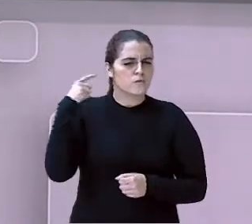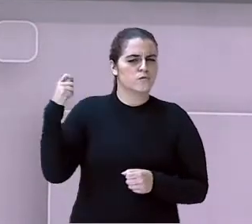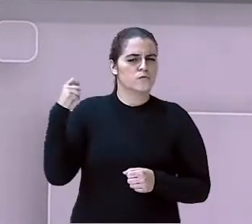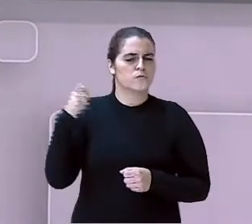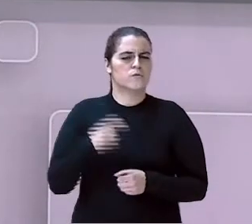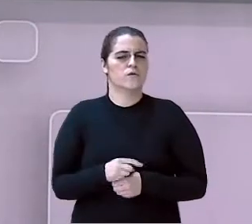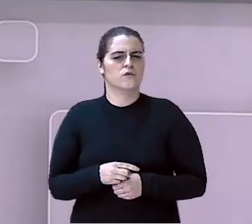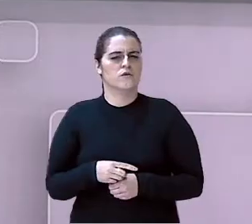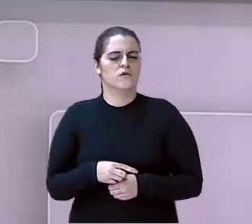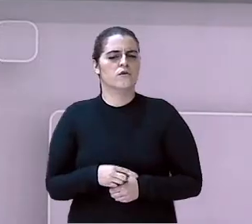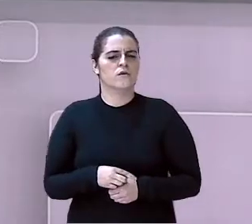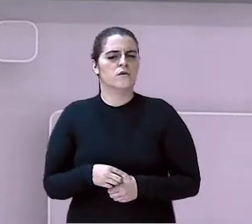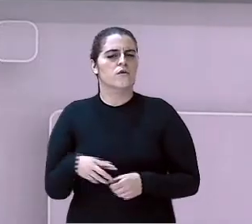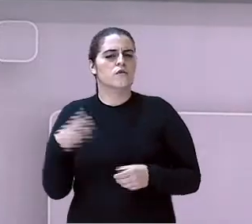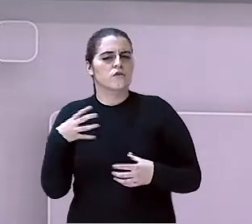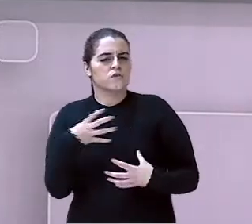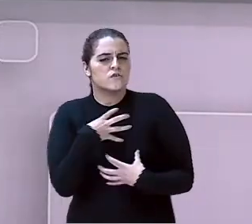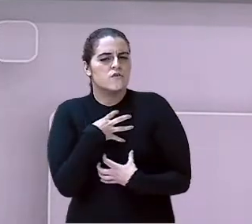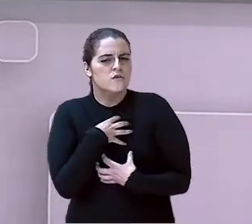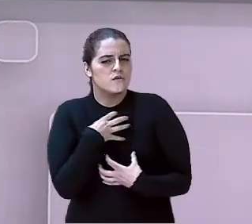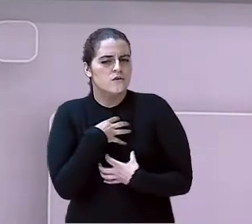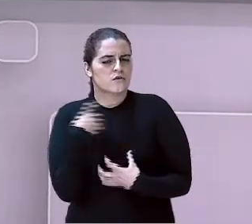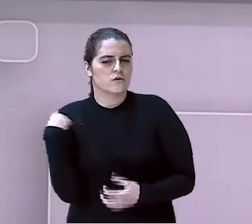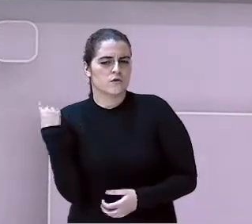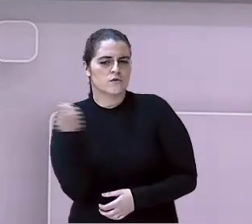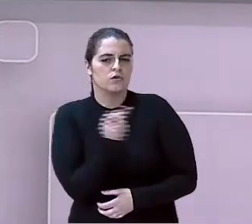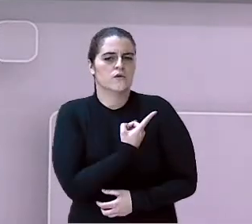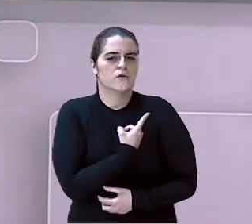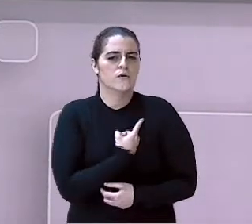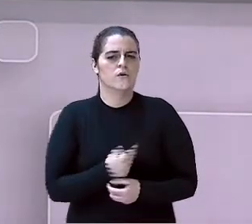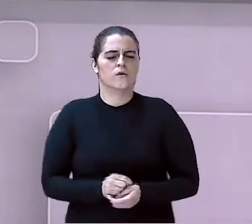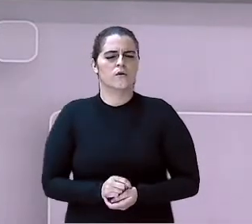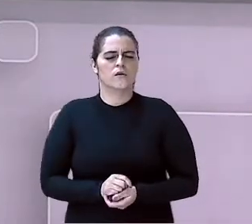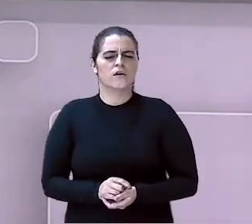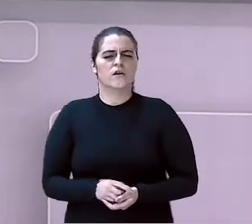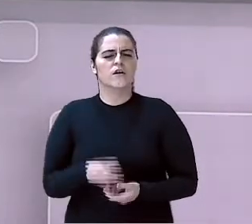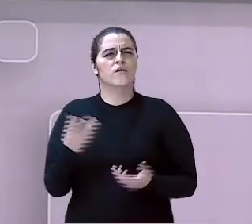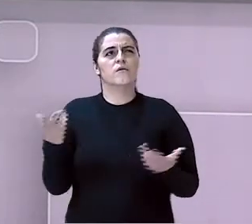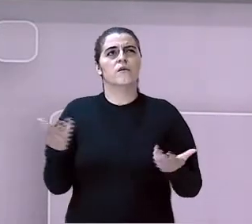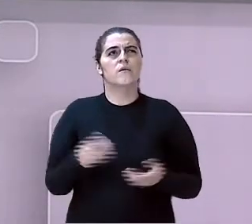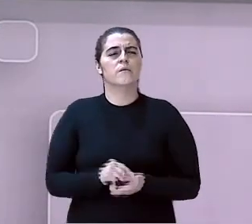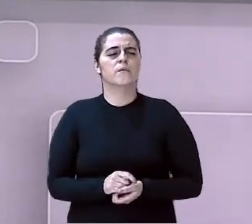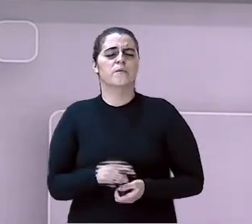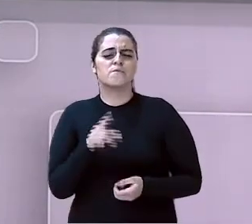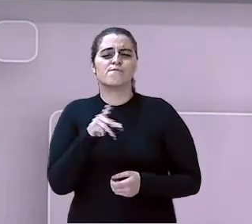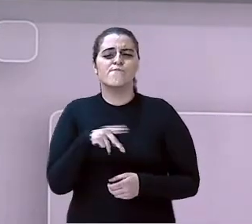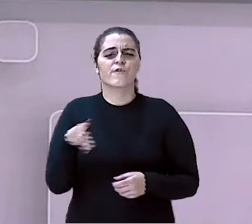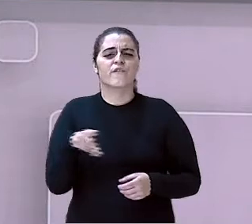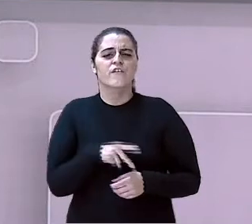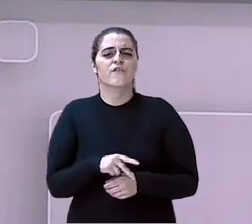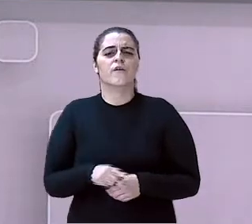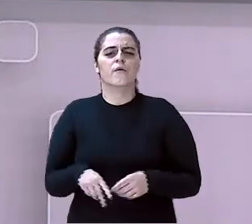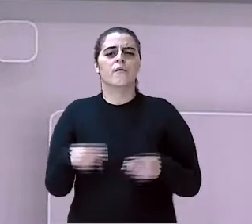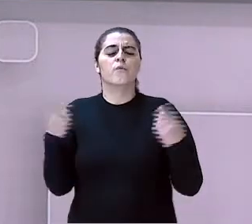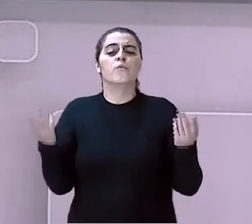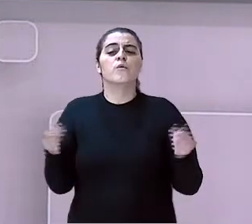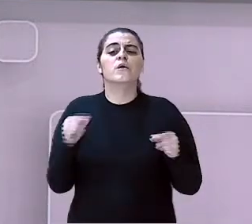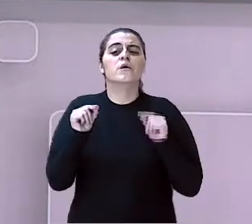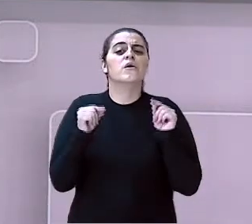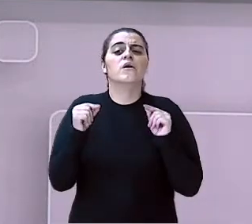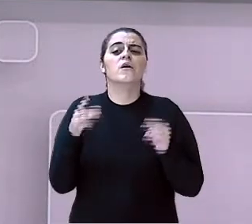que a gente escuta ao nosso redor. Mas na verdade, mas aí afinal, né, professora, o que é o